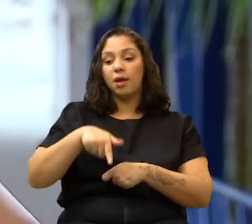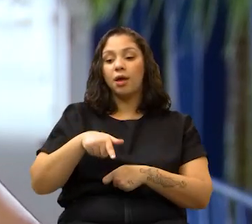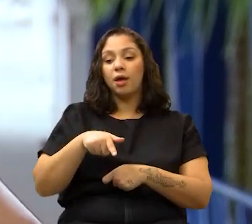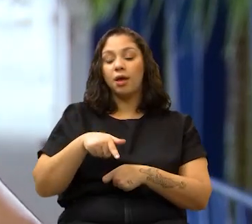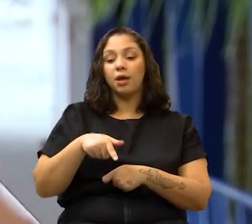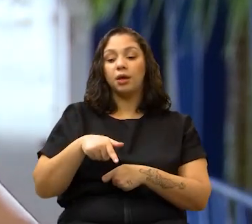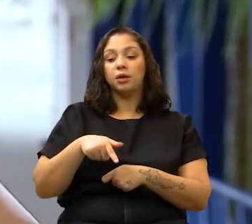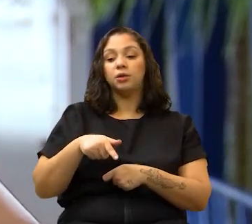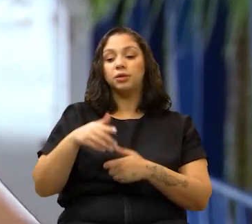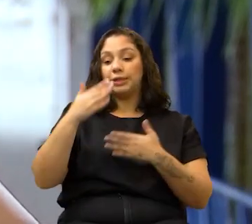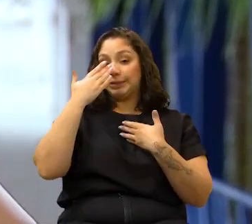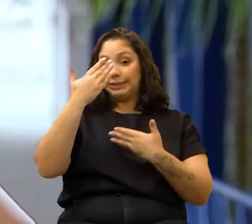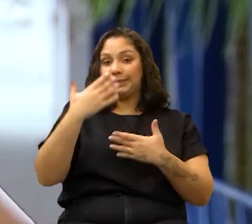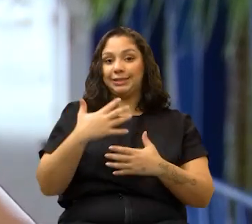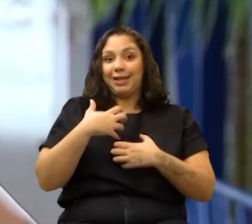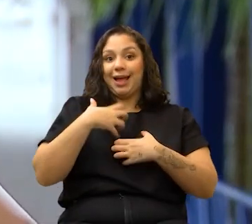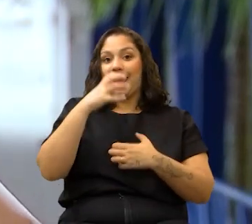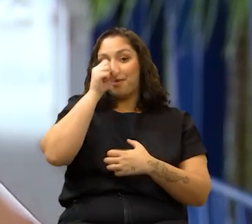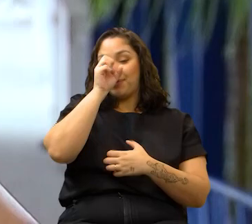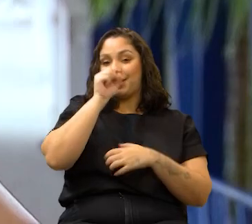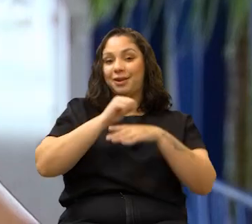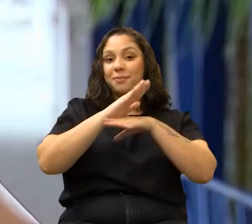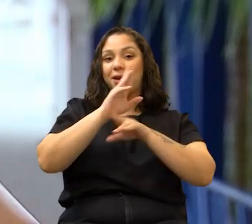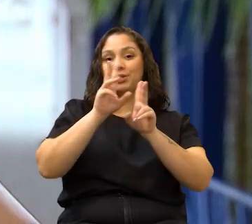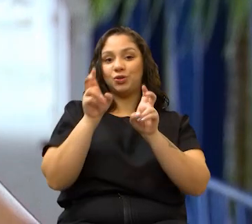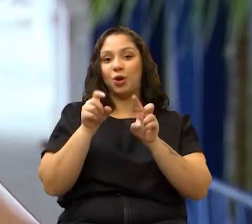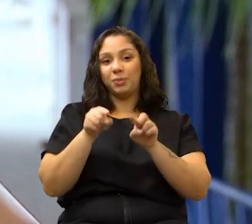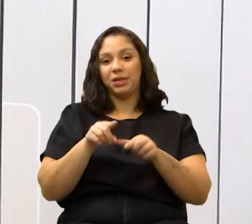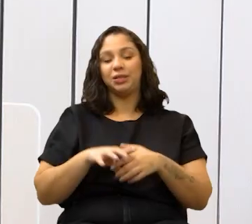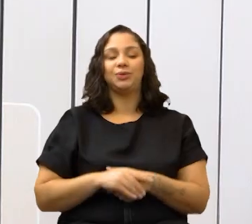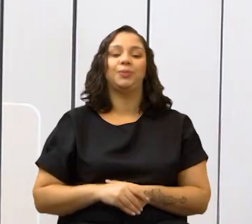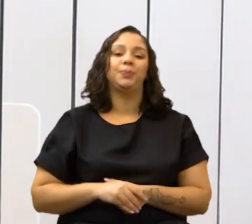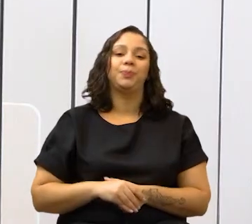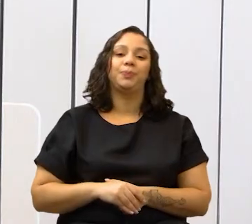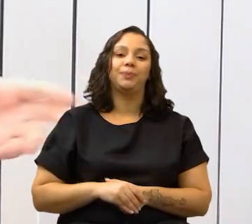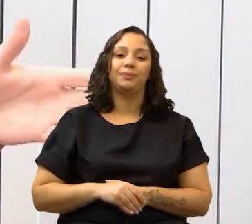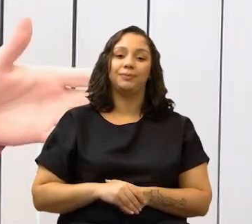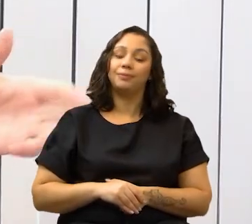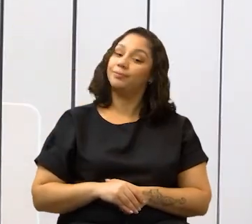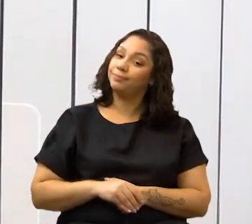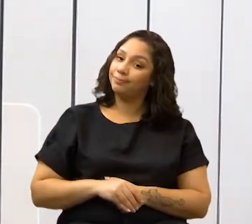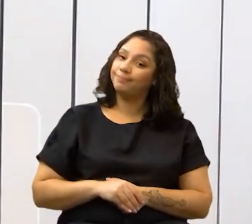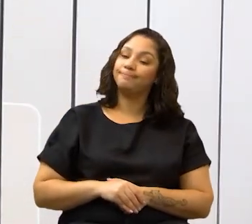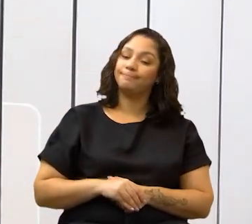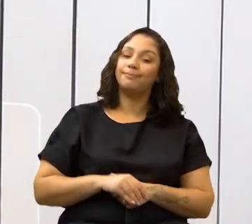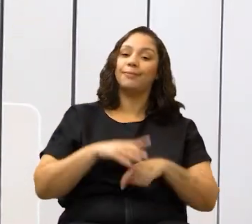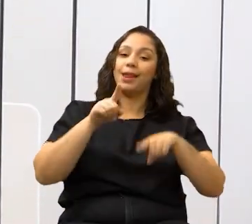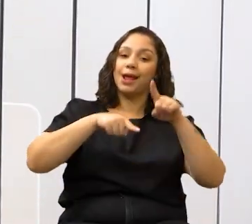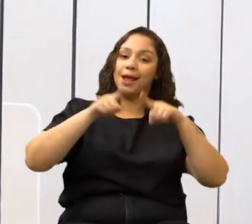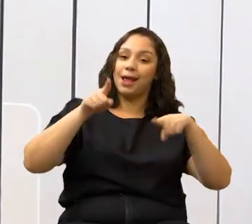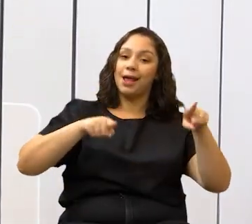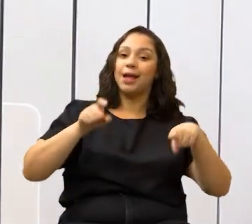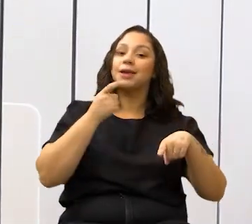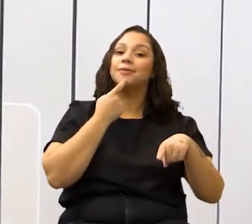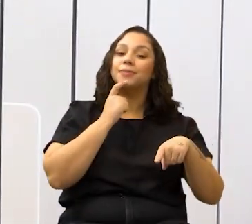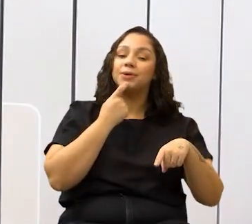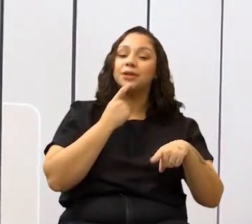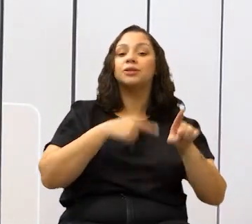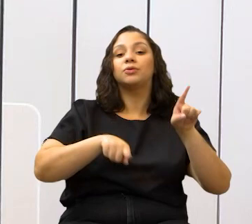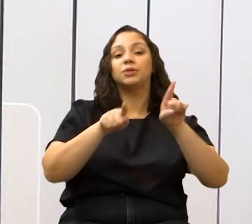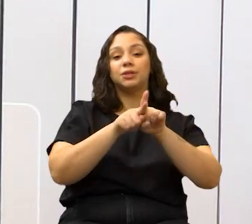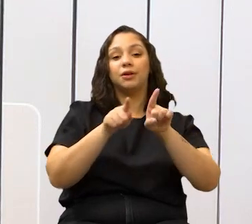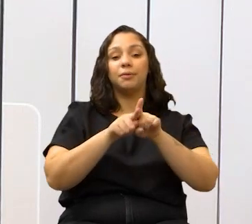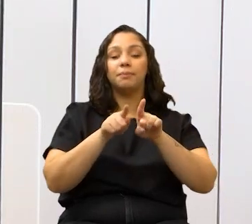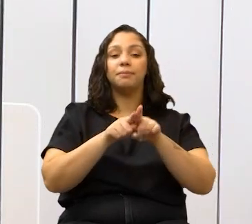muito gratificante aprender mais sobre isso. A variação registrada em Campinas também